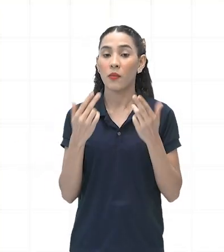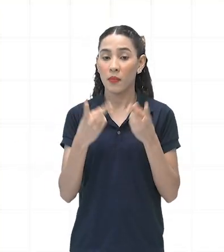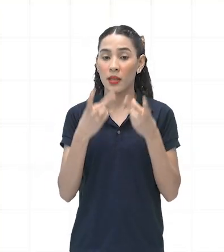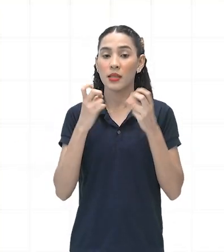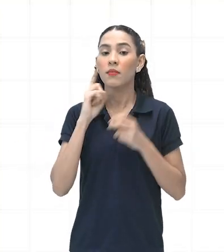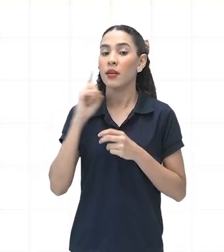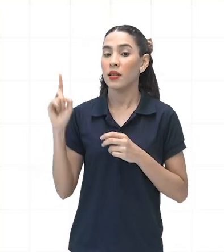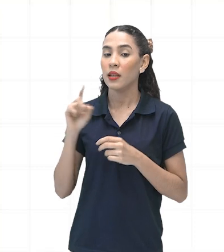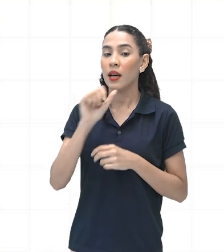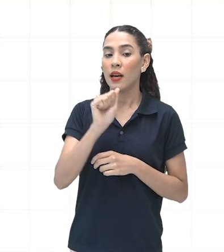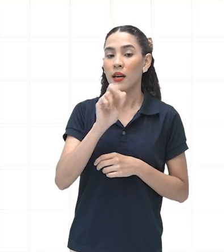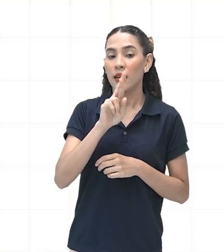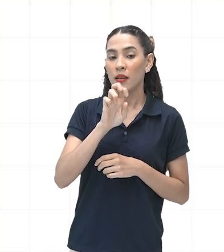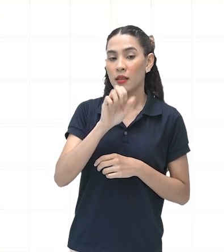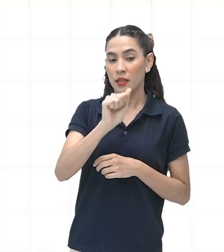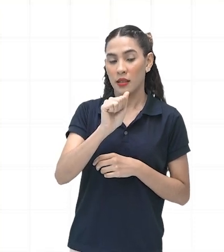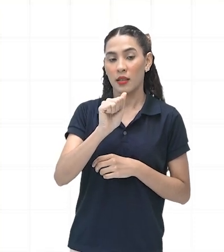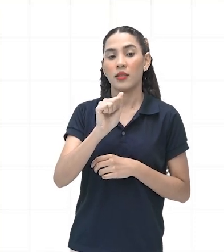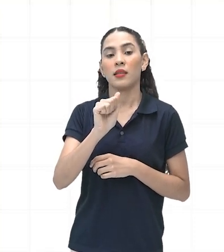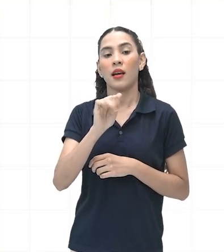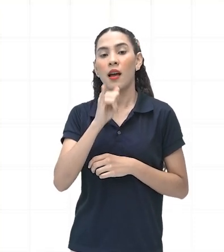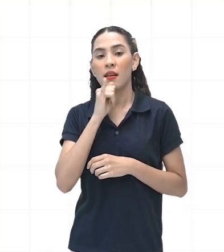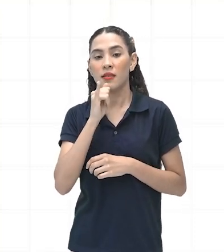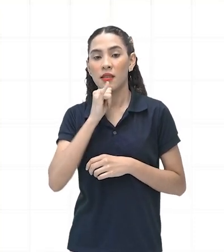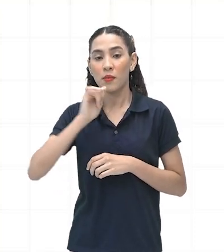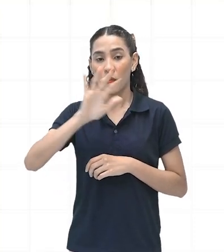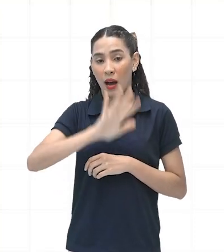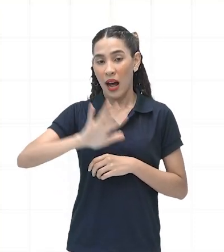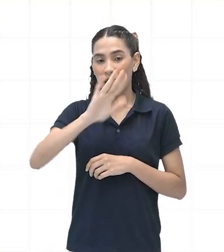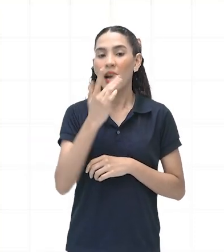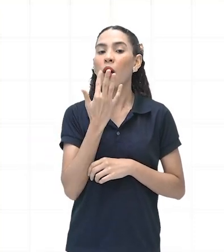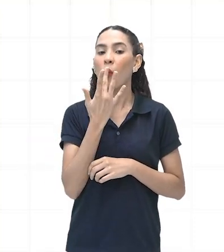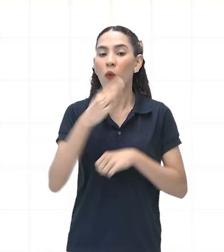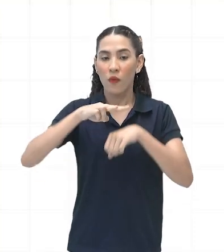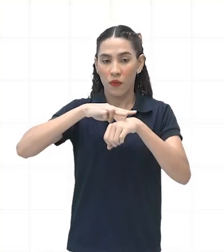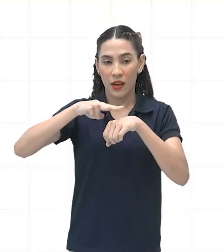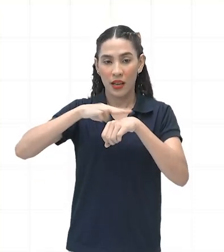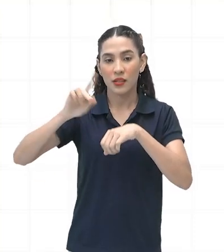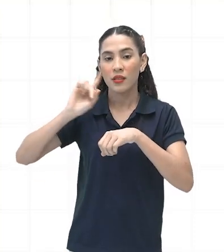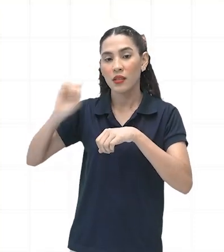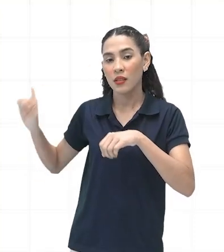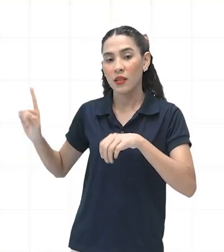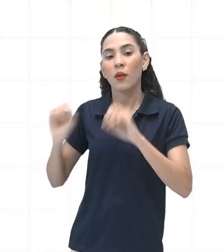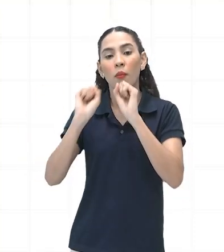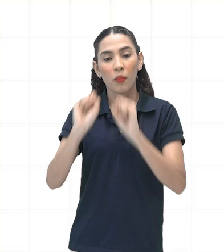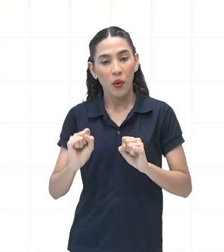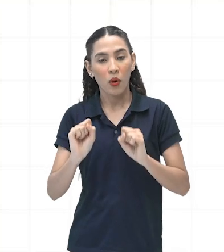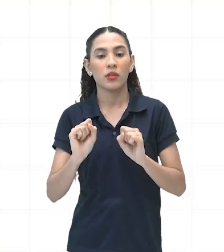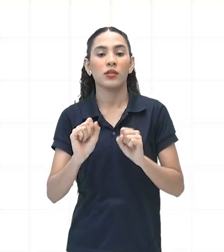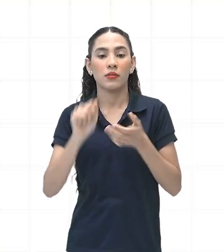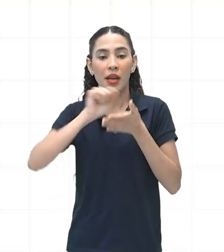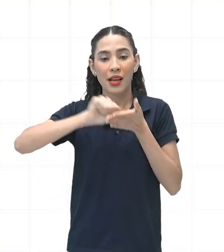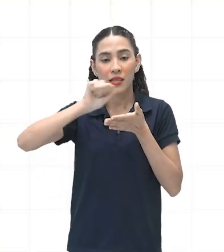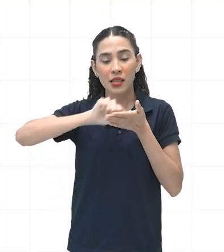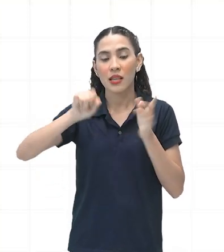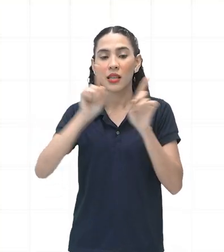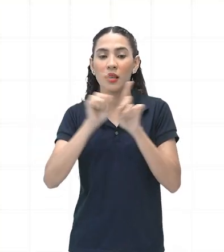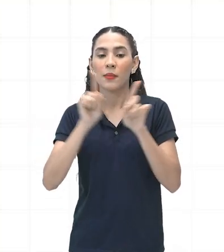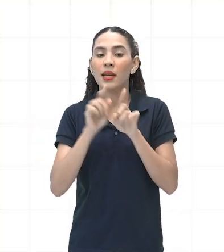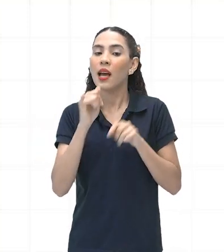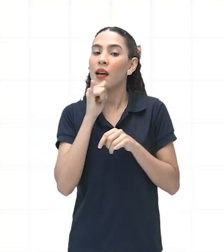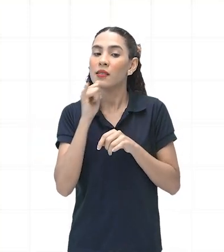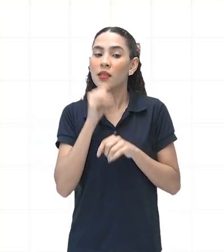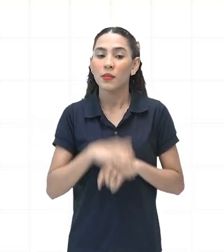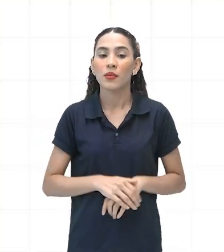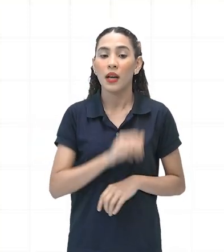que a área da expressão, ou seja, essa região aqui, ela pode ser escrita como sendo